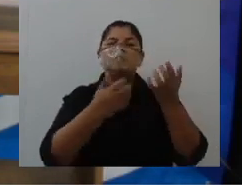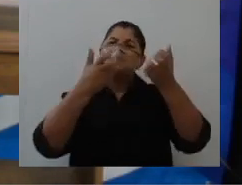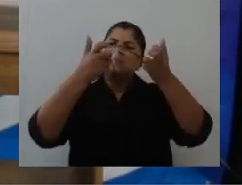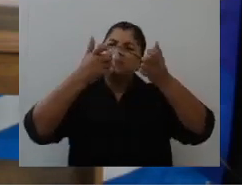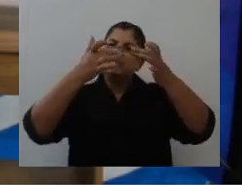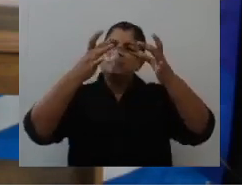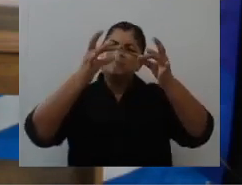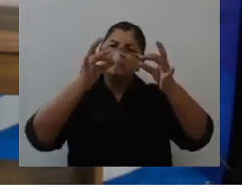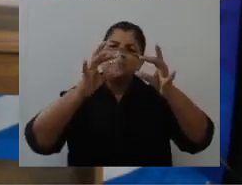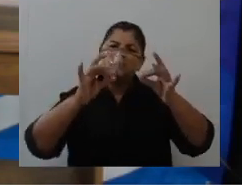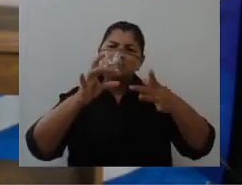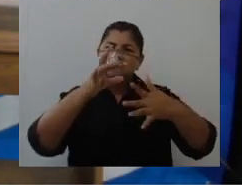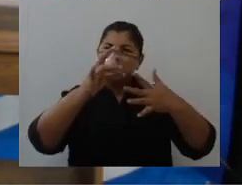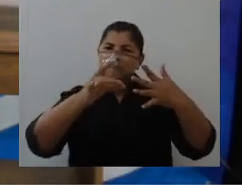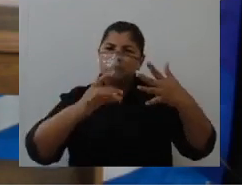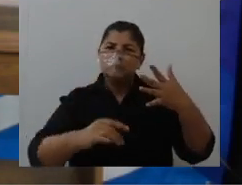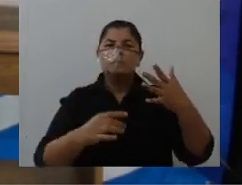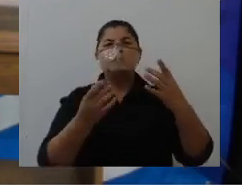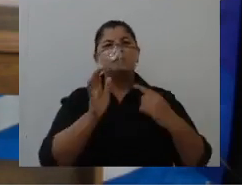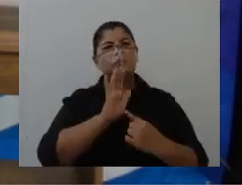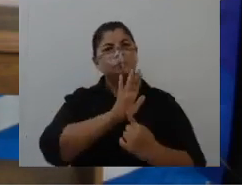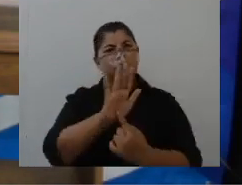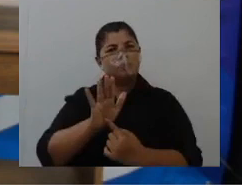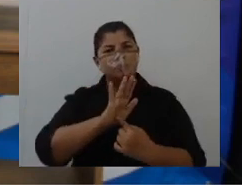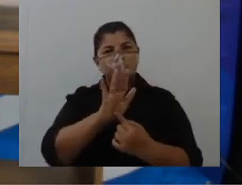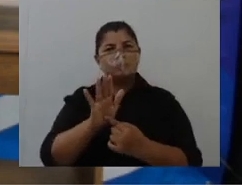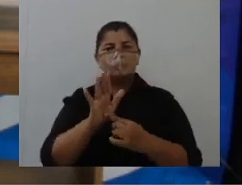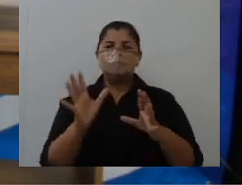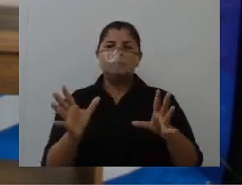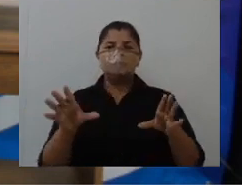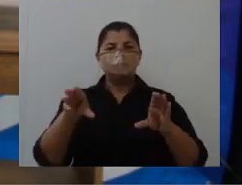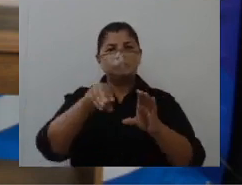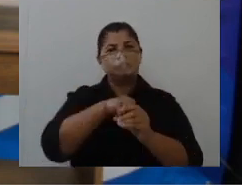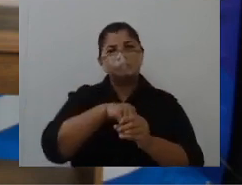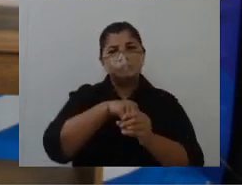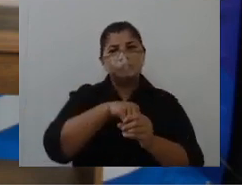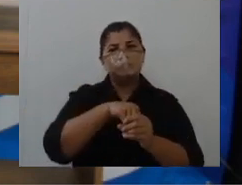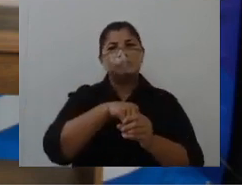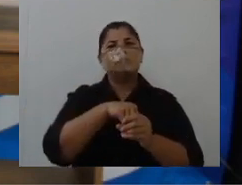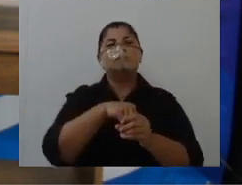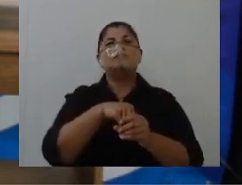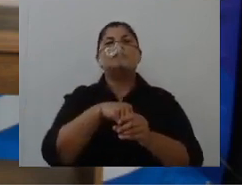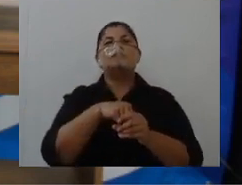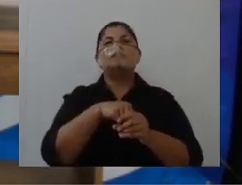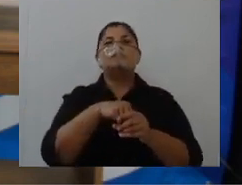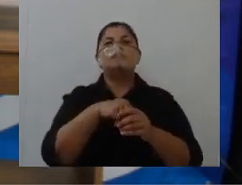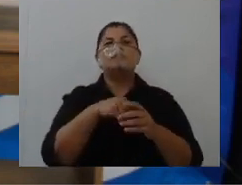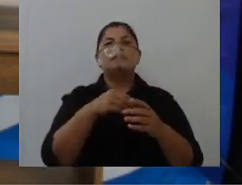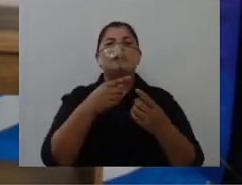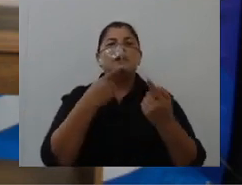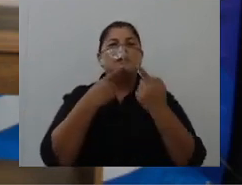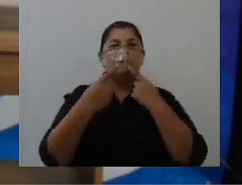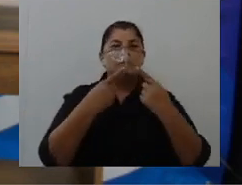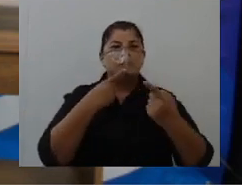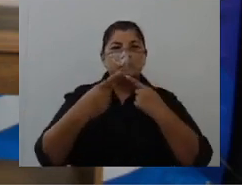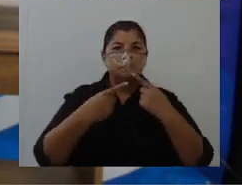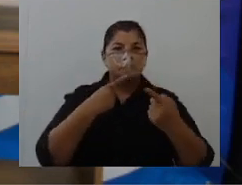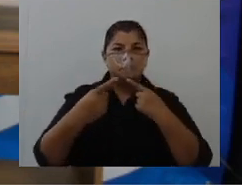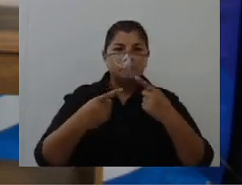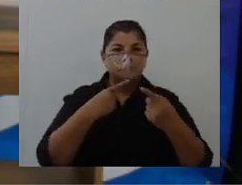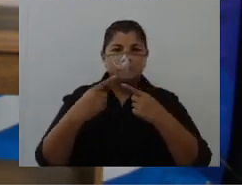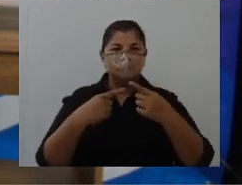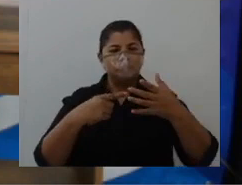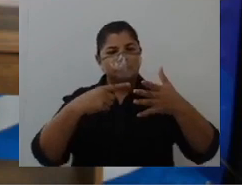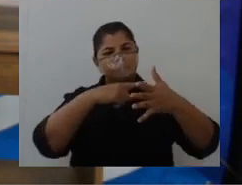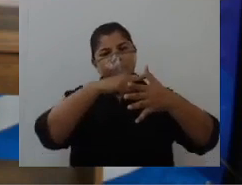descrição, exposição, injunção e, qual foi o outro? Argumentação.